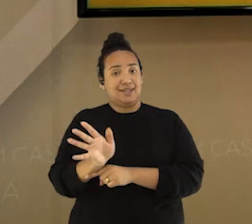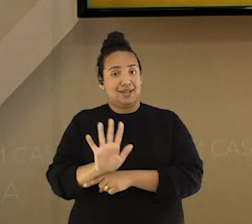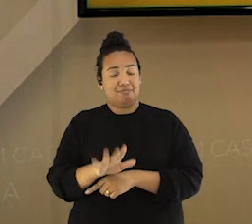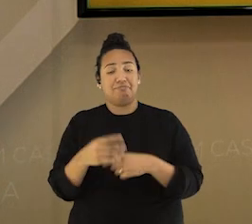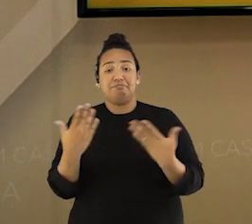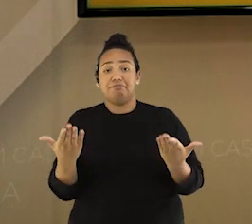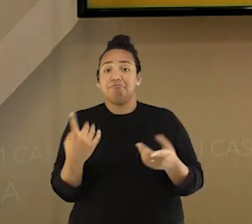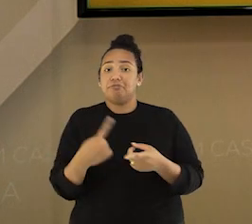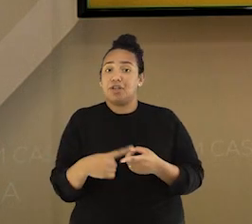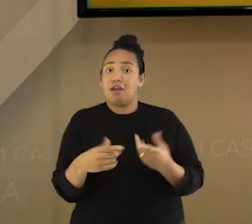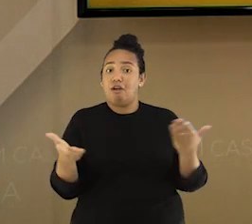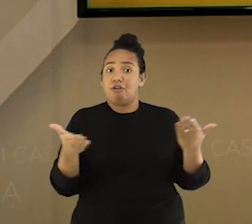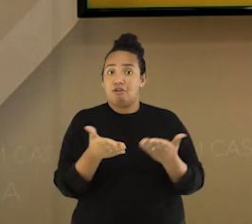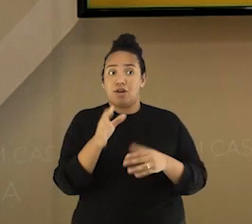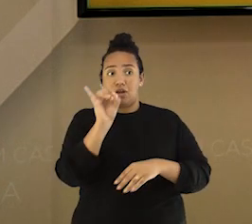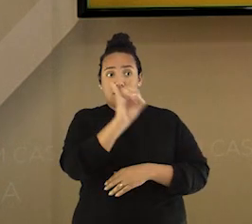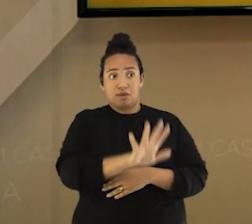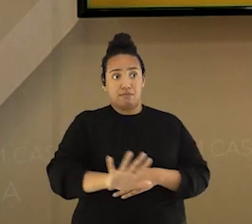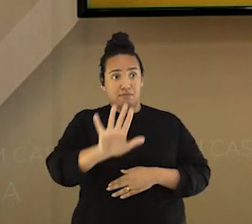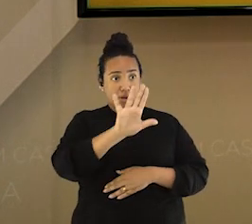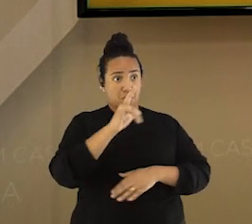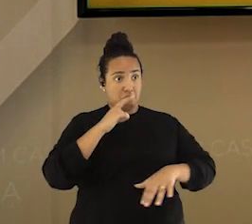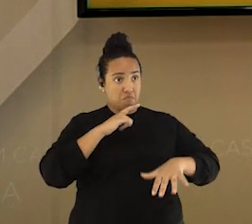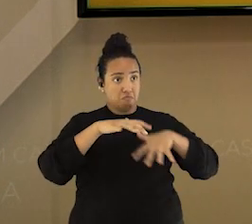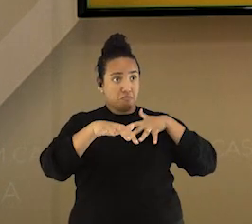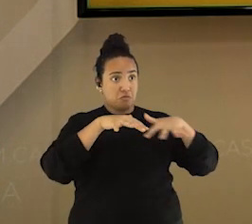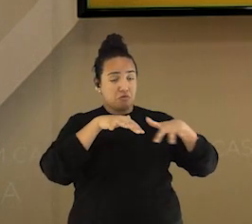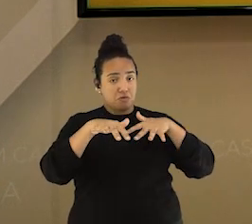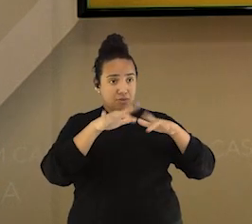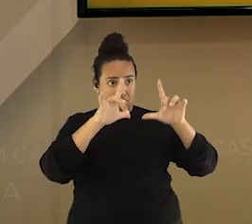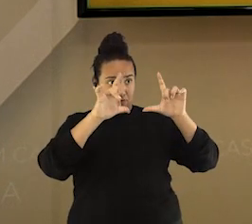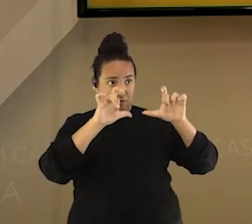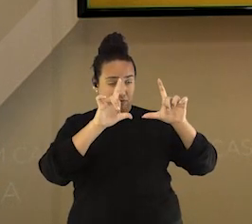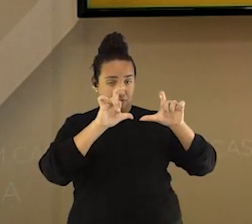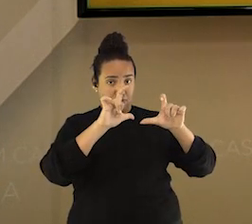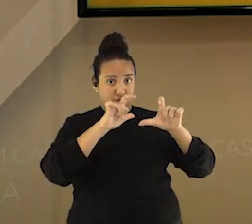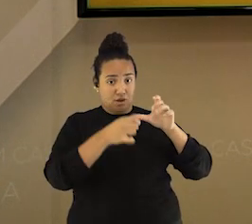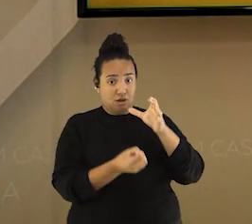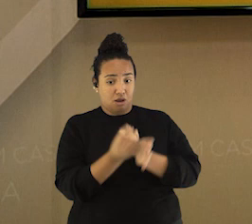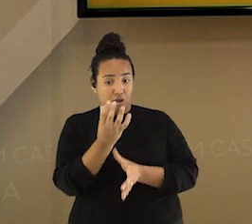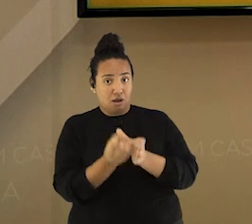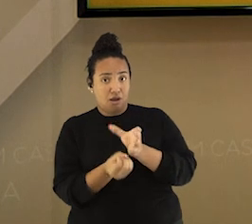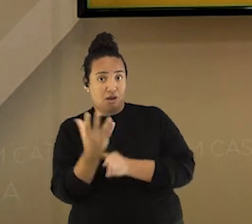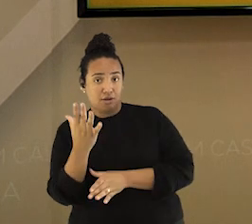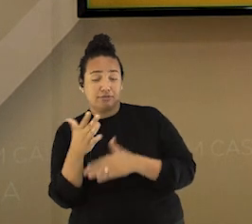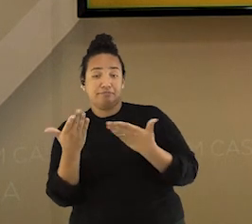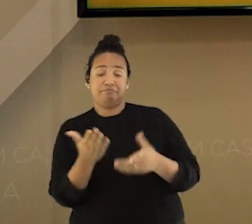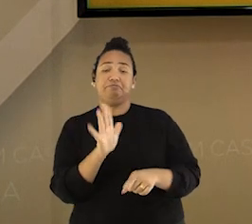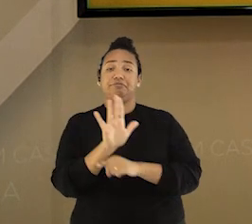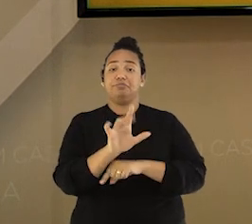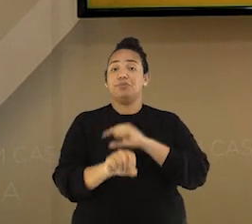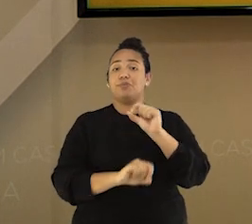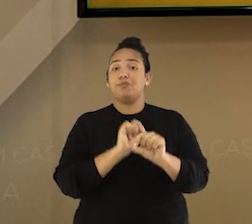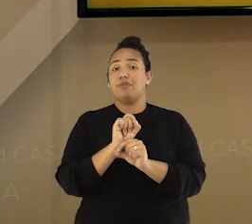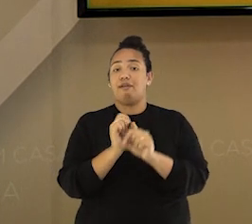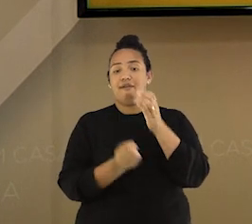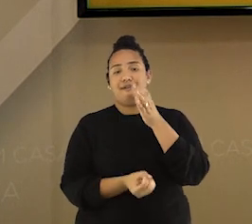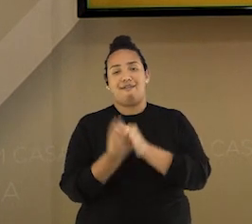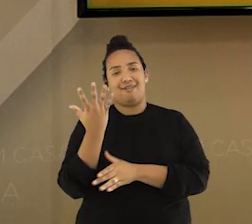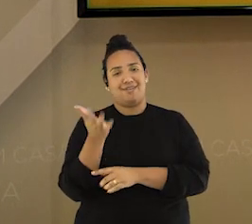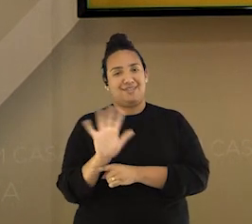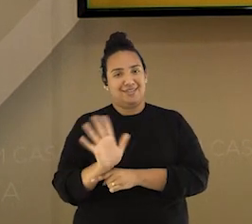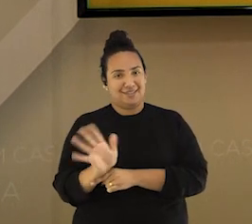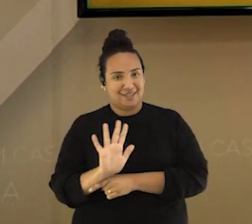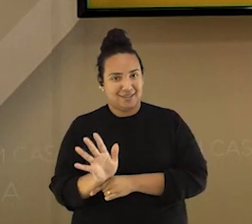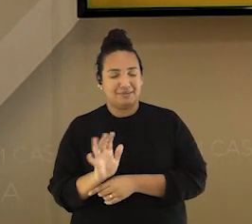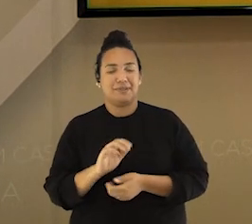da imagem do movimento a partir da invenção da fotografia contribuíram para o desenvolvimento do cinema,